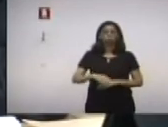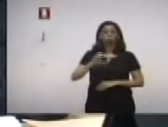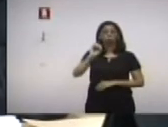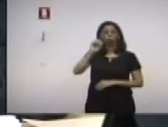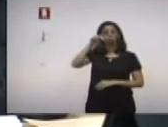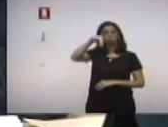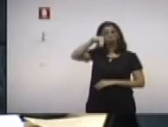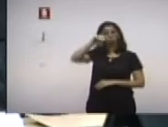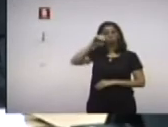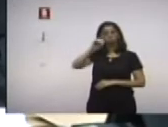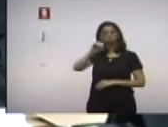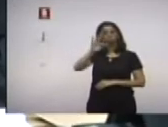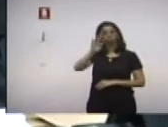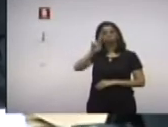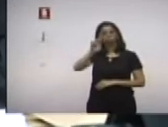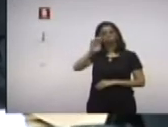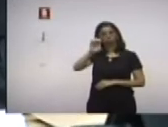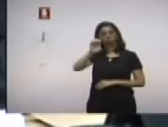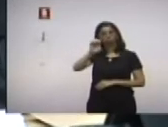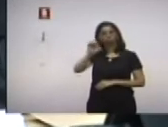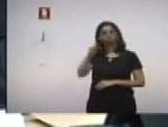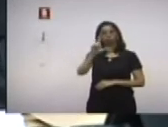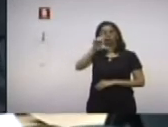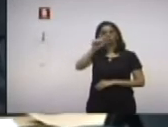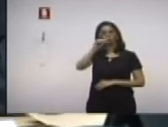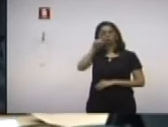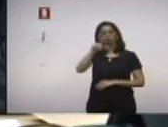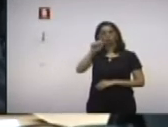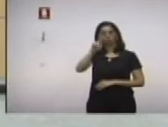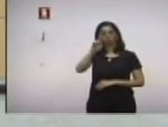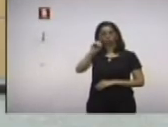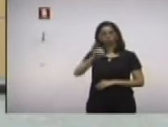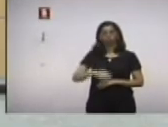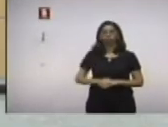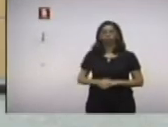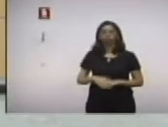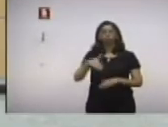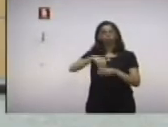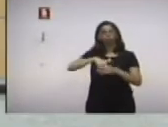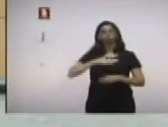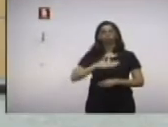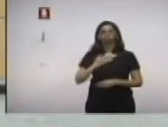Lázaro bom e até sei para o meu voto favorável à